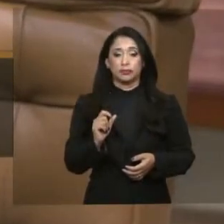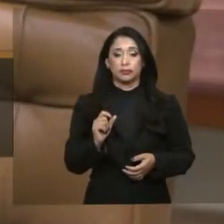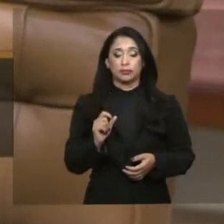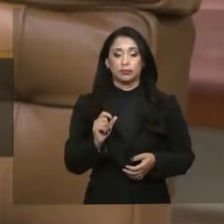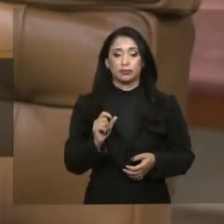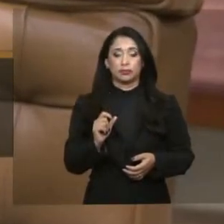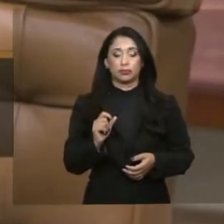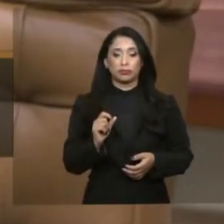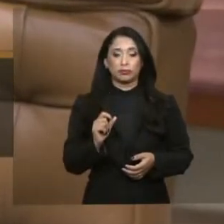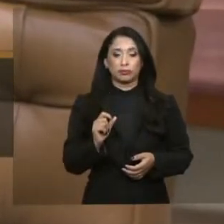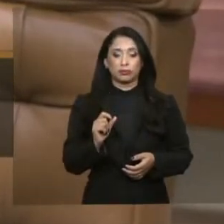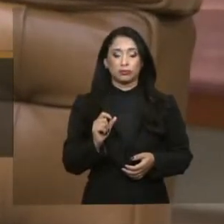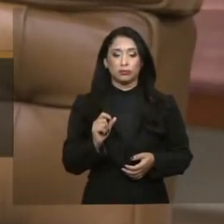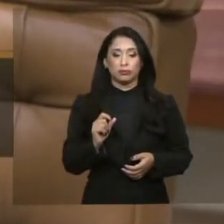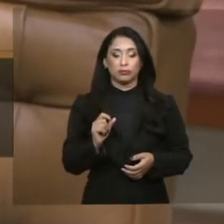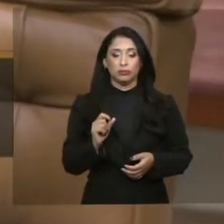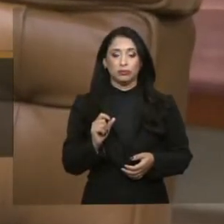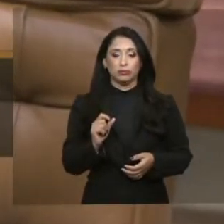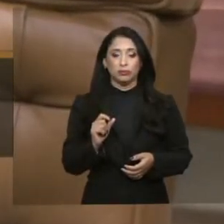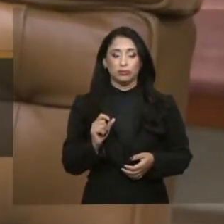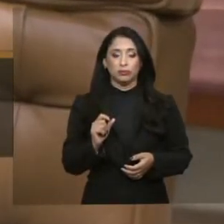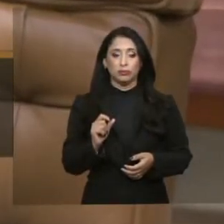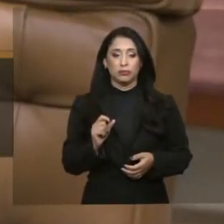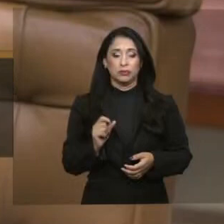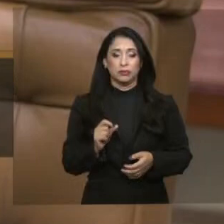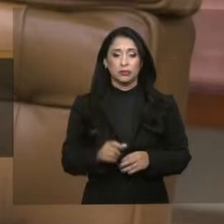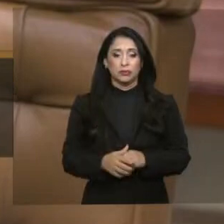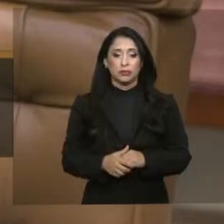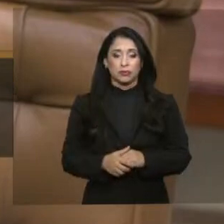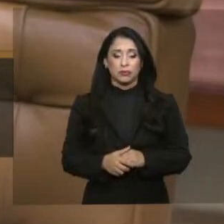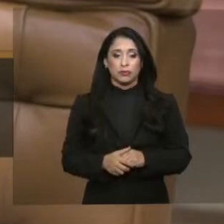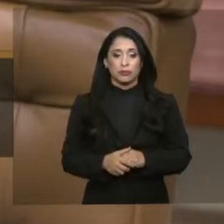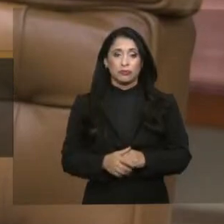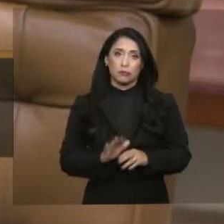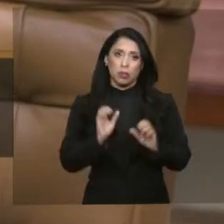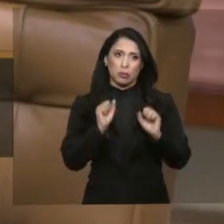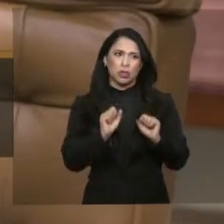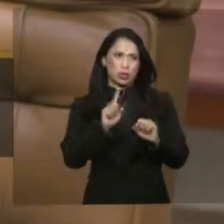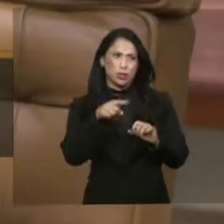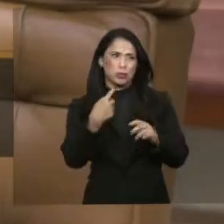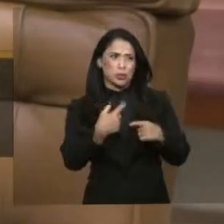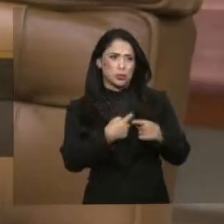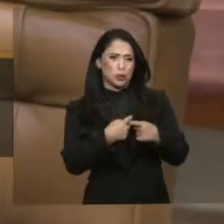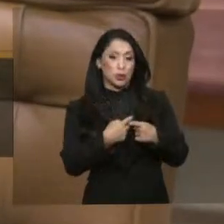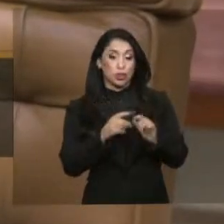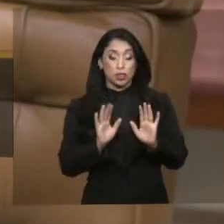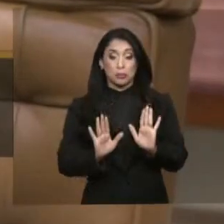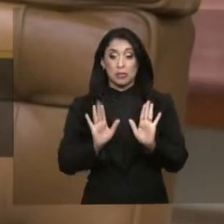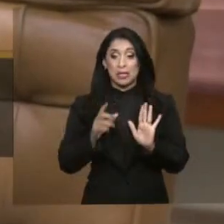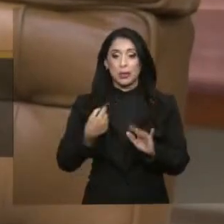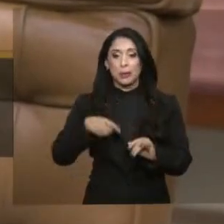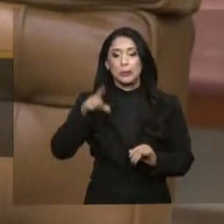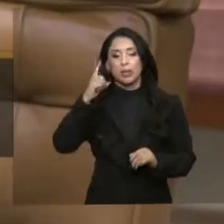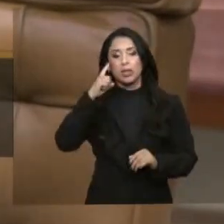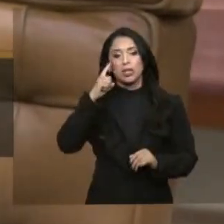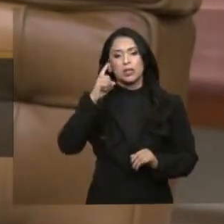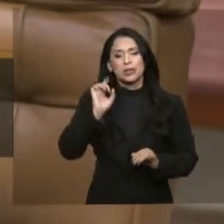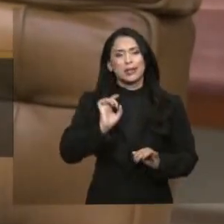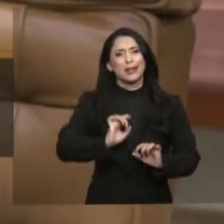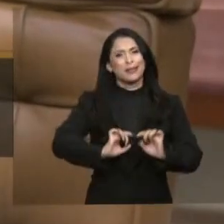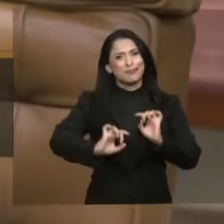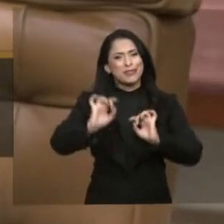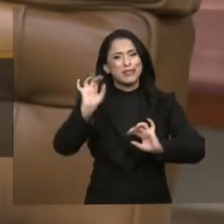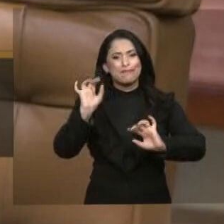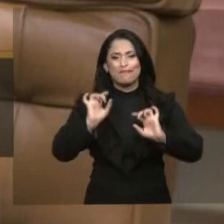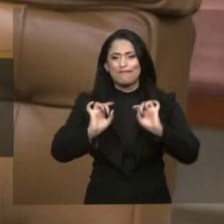sou sujeito a ser corrigido. E, de fato, o caso é muito peculiar.